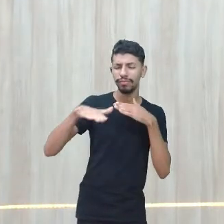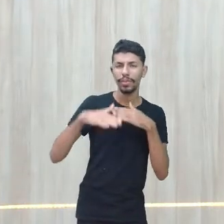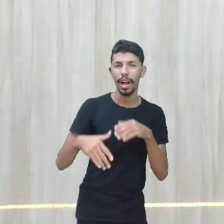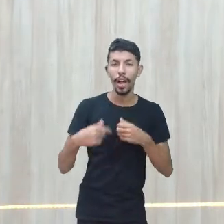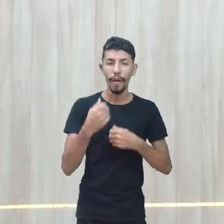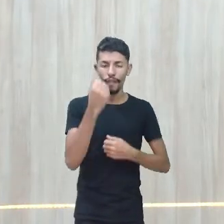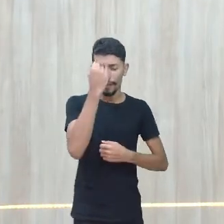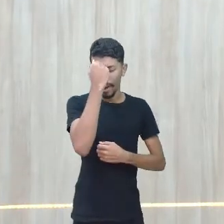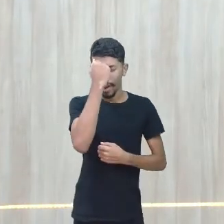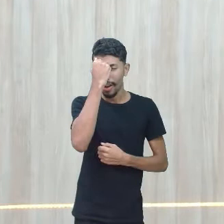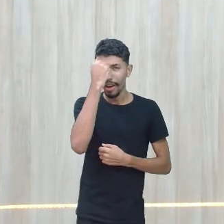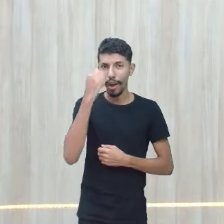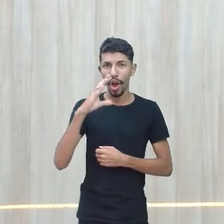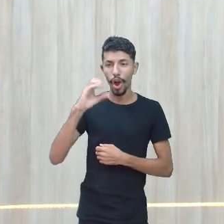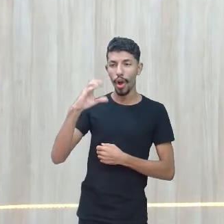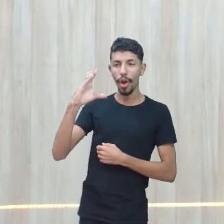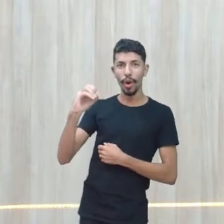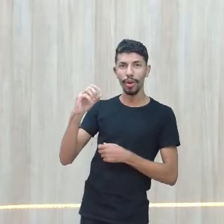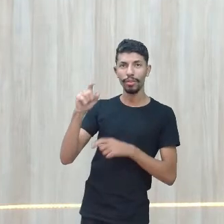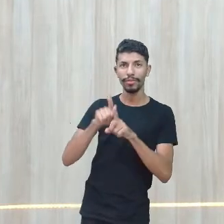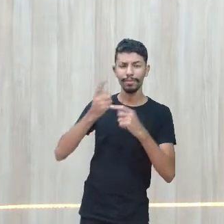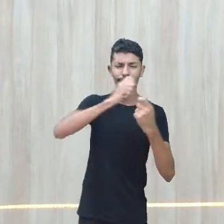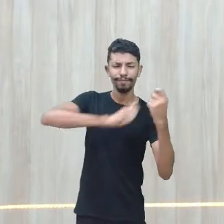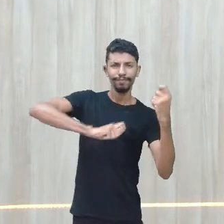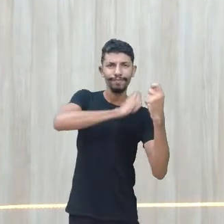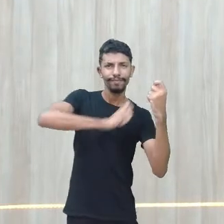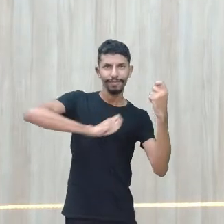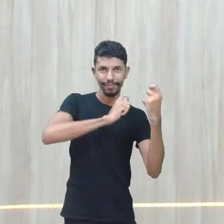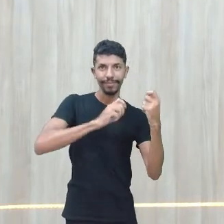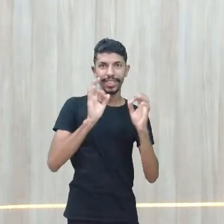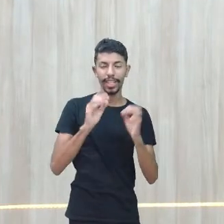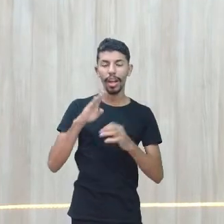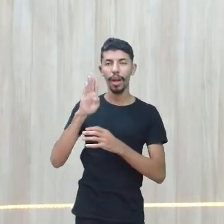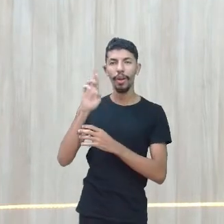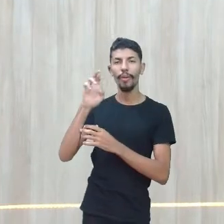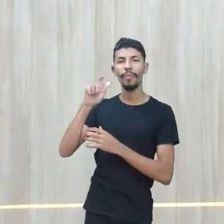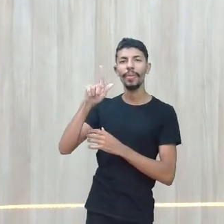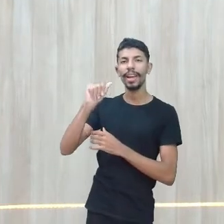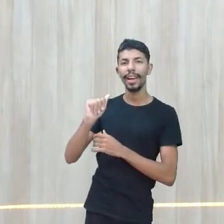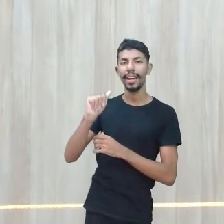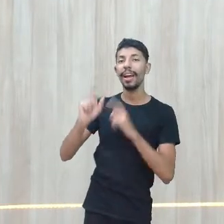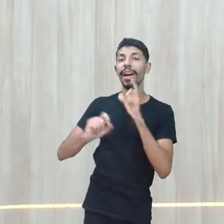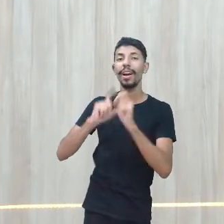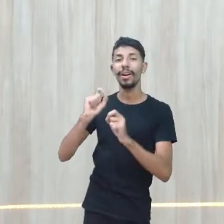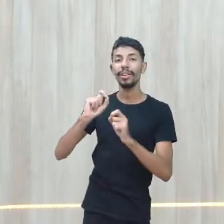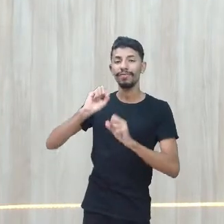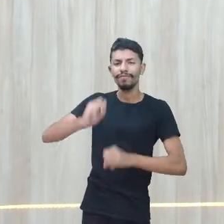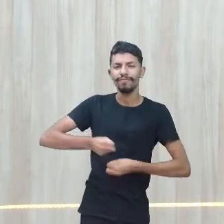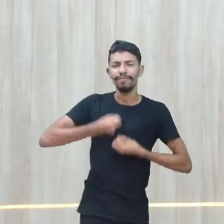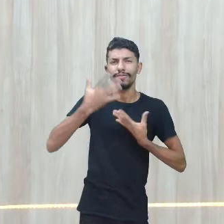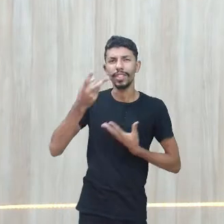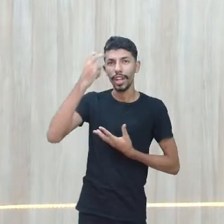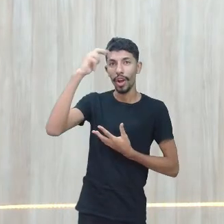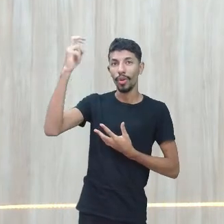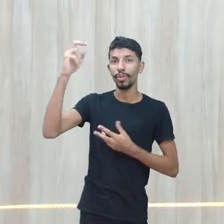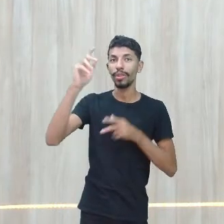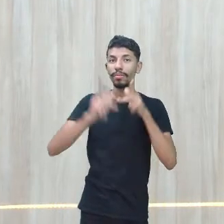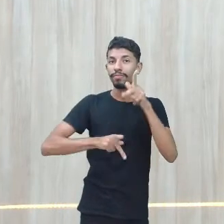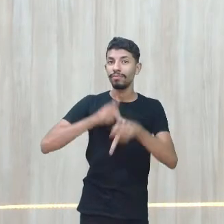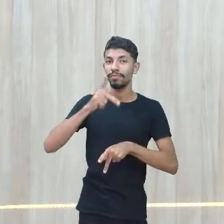como coco, como cavalo marinho, o brega, ele é uma manifestação da cultura